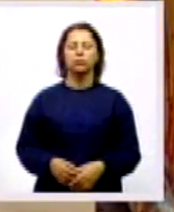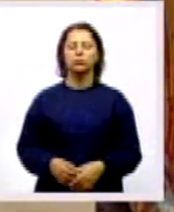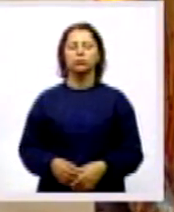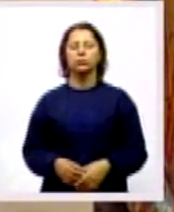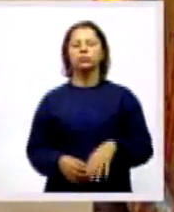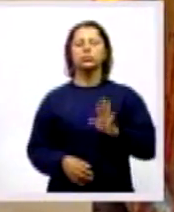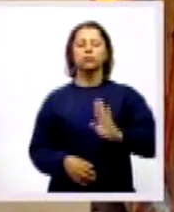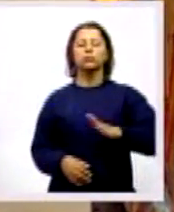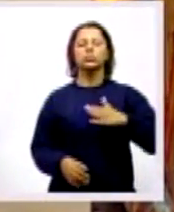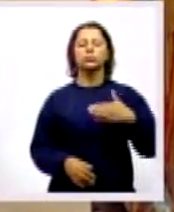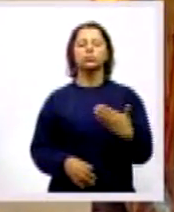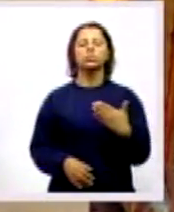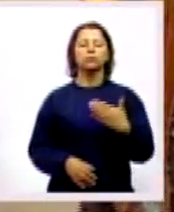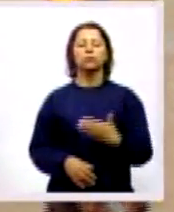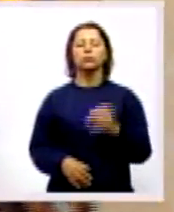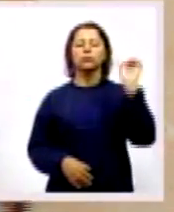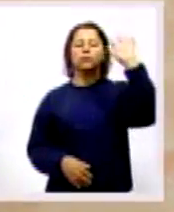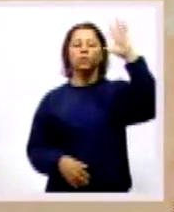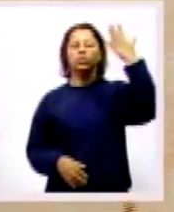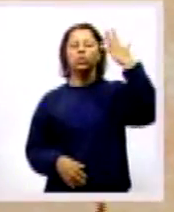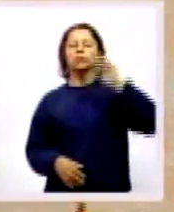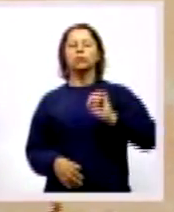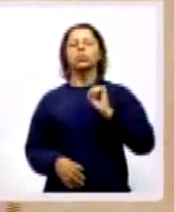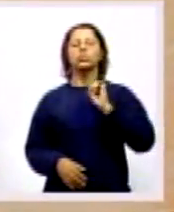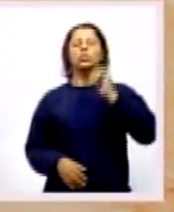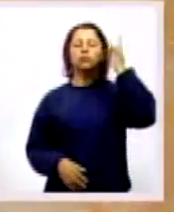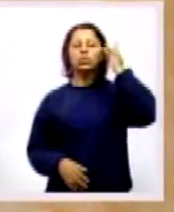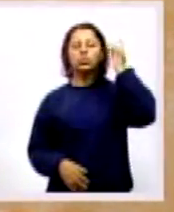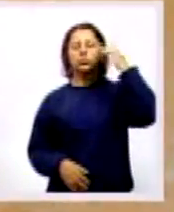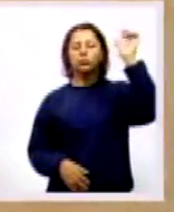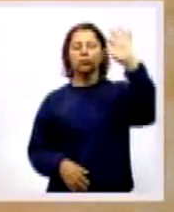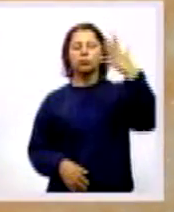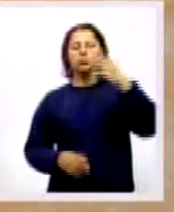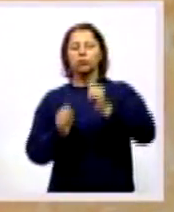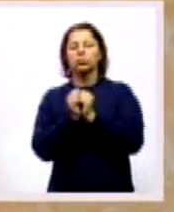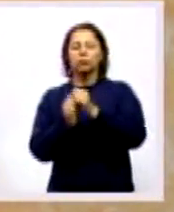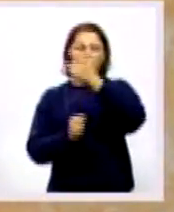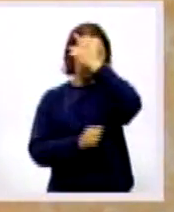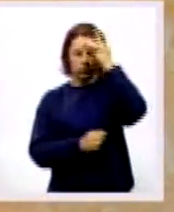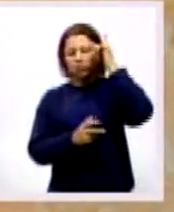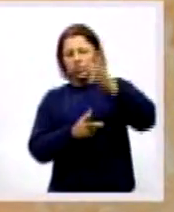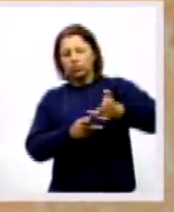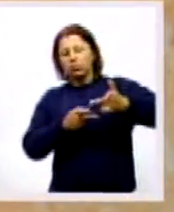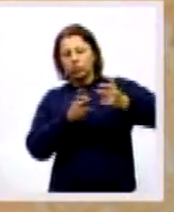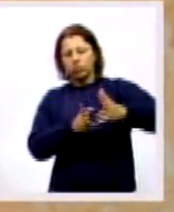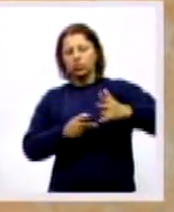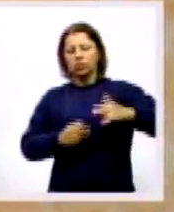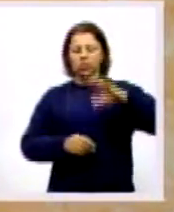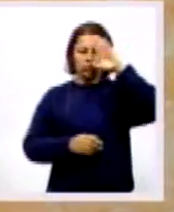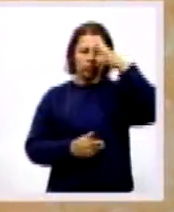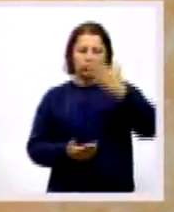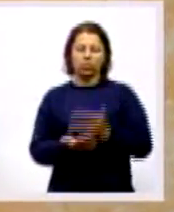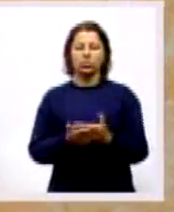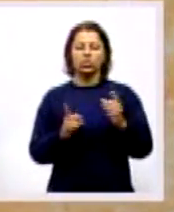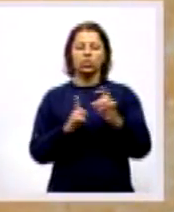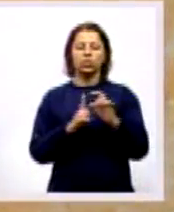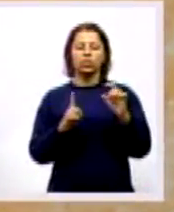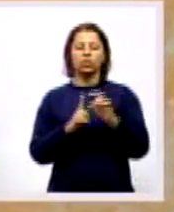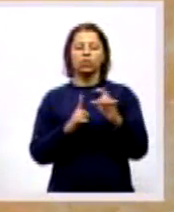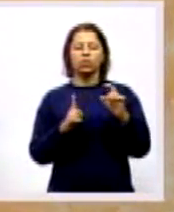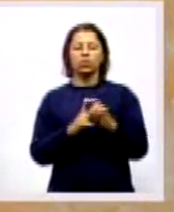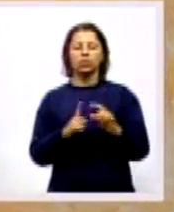E aí acontece aquilo que naturalmente acontece em quem está seduzido: acredita na palavra do